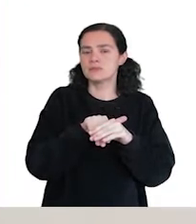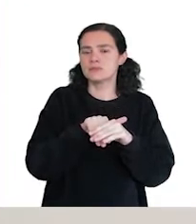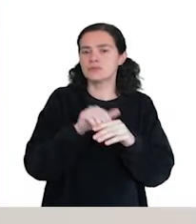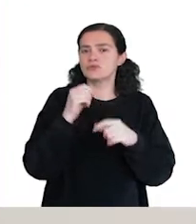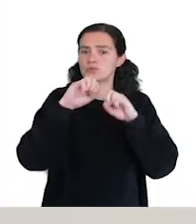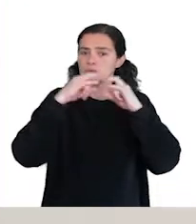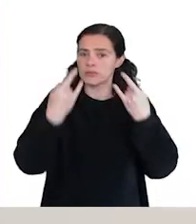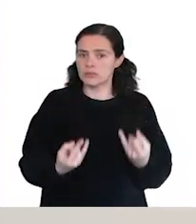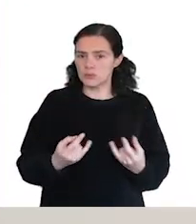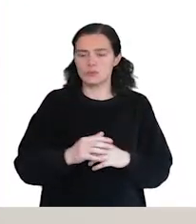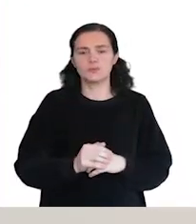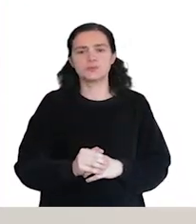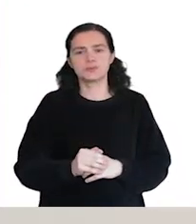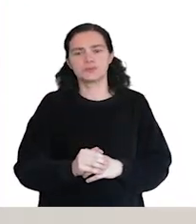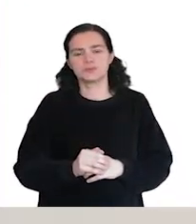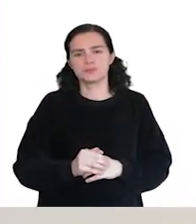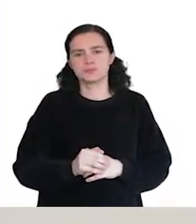participações no circo,